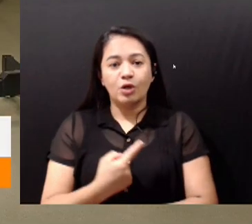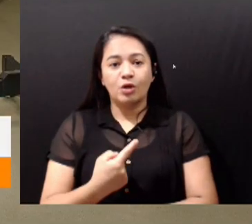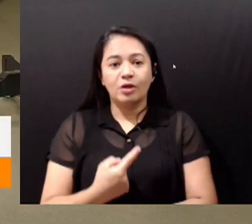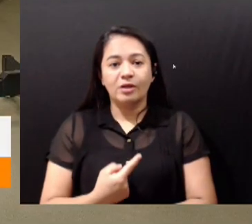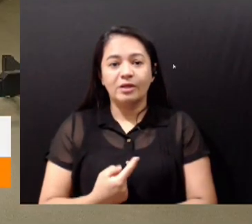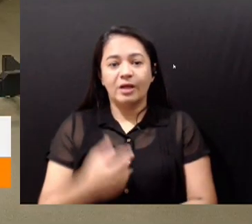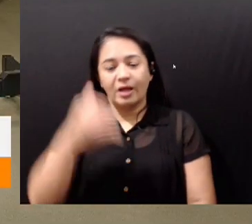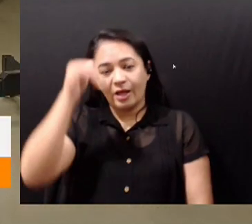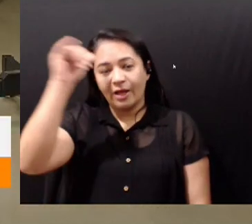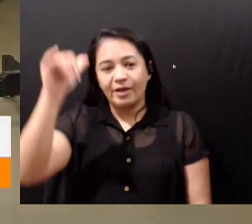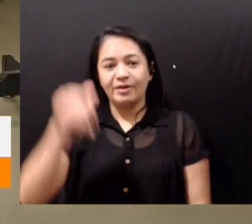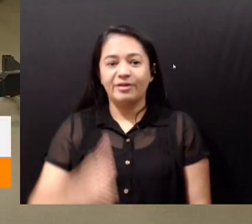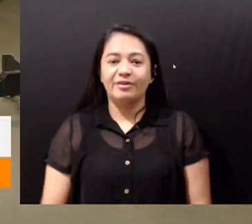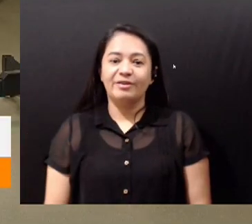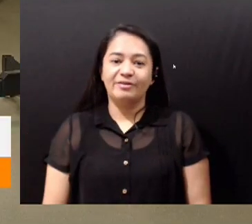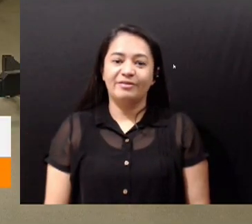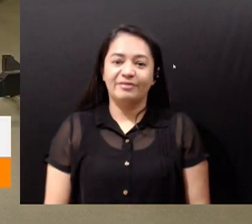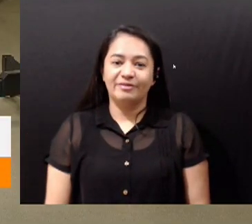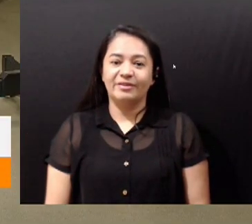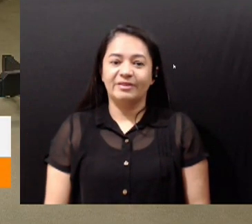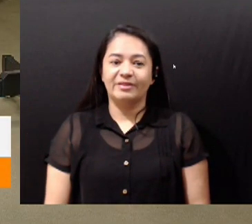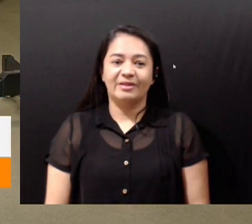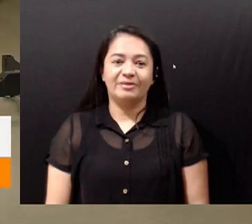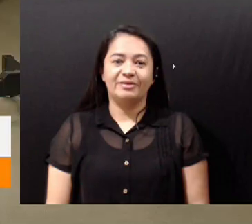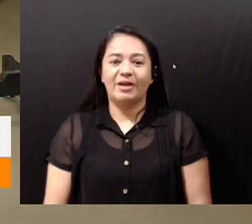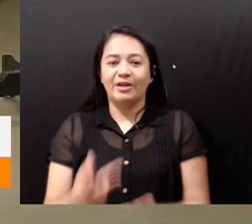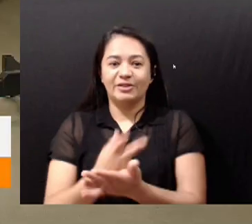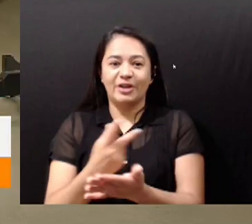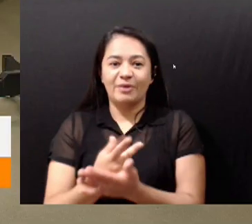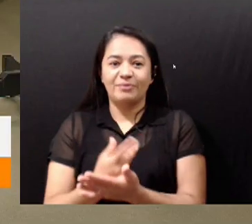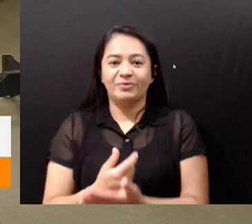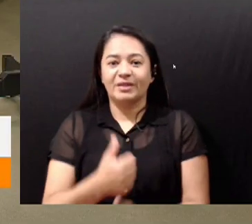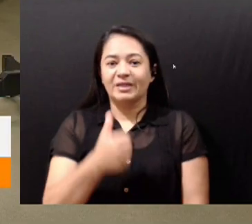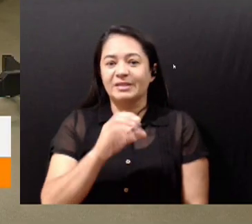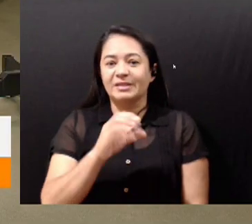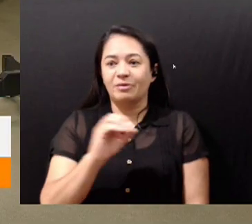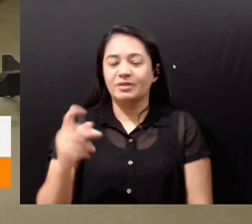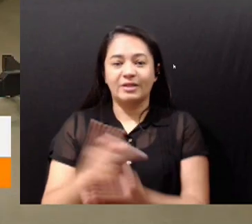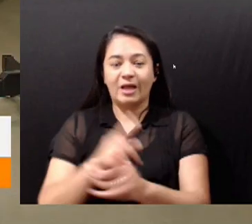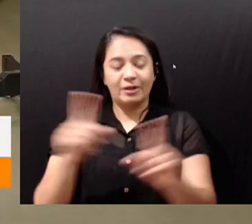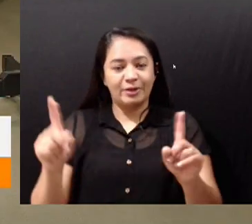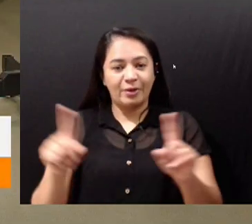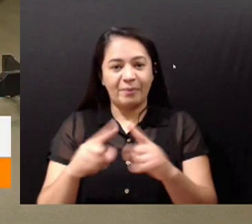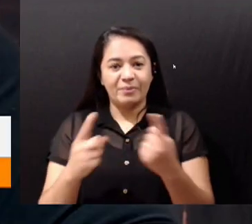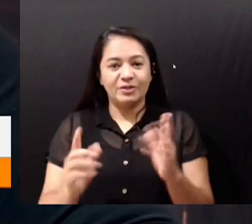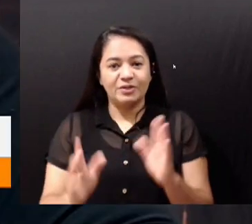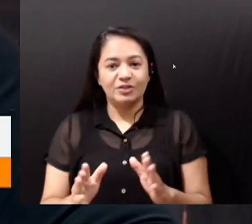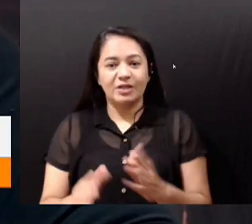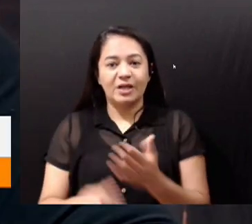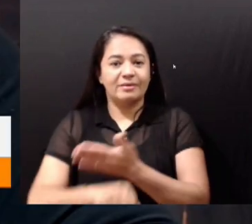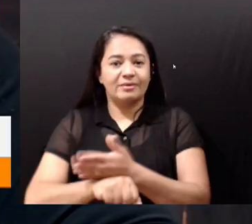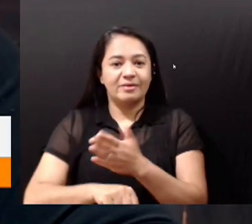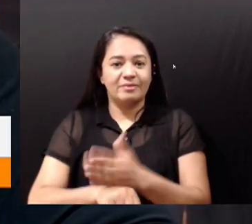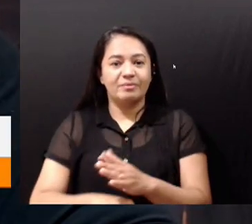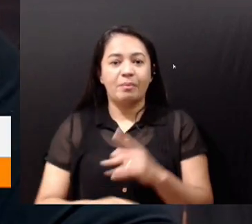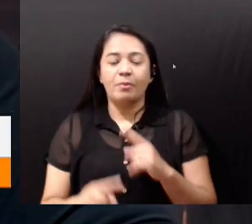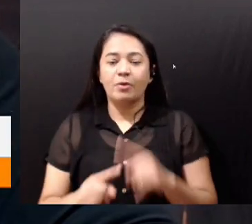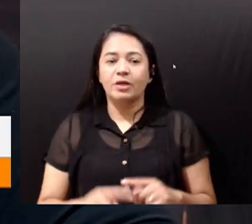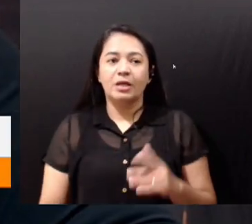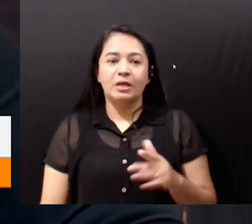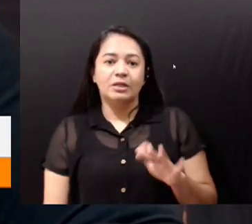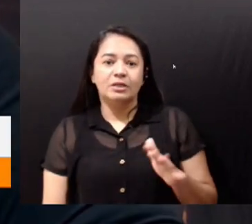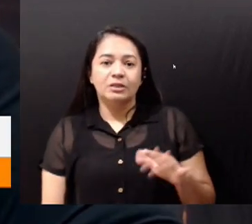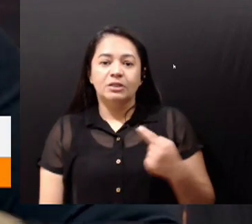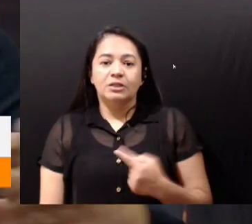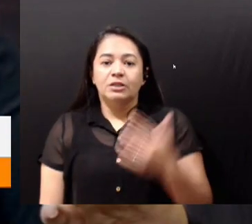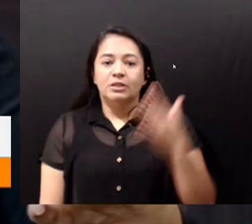no errado, né, doutora? Não sei se é o melhor caminho, mas eu acho que é para a gente na prática, porque muitas vezes a gente sabe que